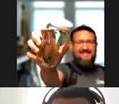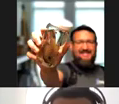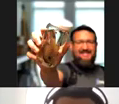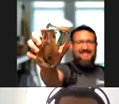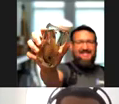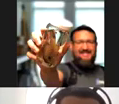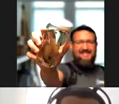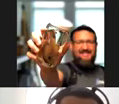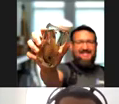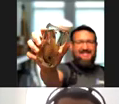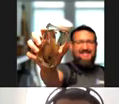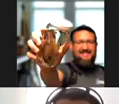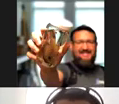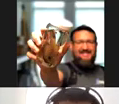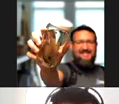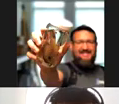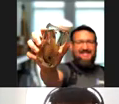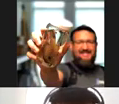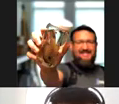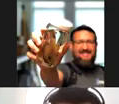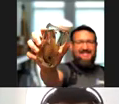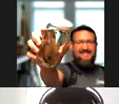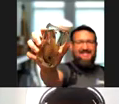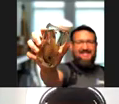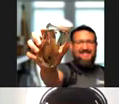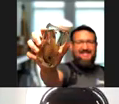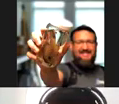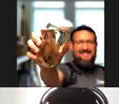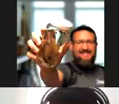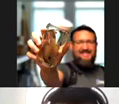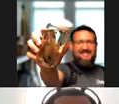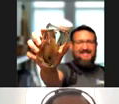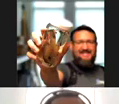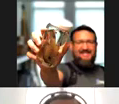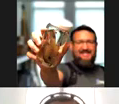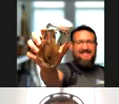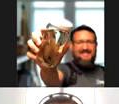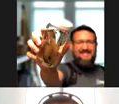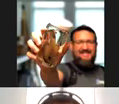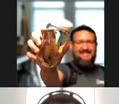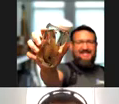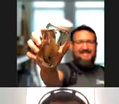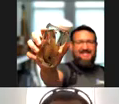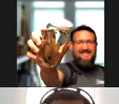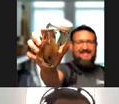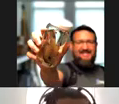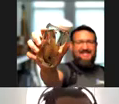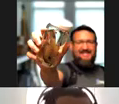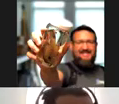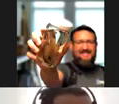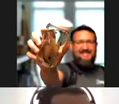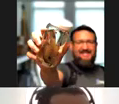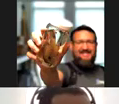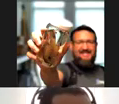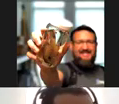está querendo chegar. Então, não consegui passar. Ah, foi. Então, só um breve, assim, quem